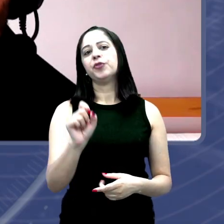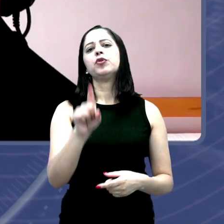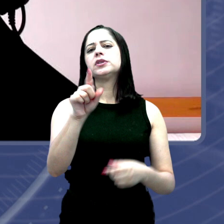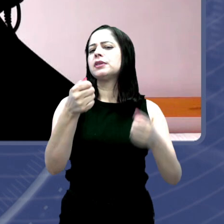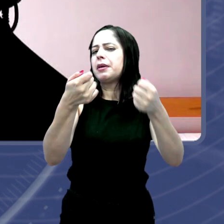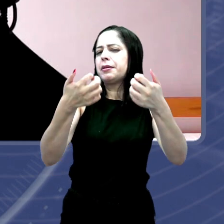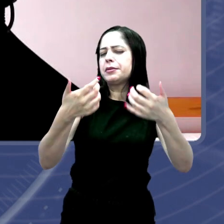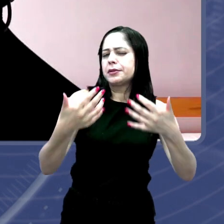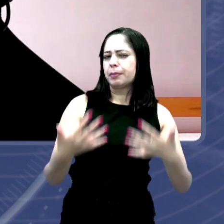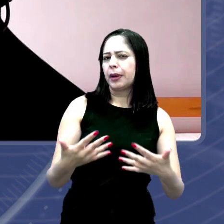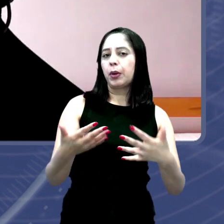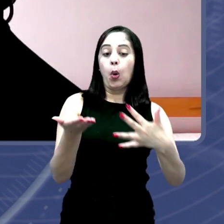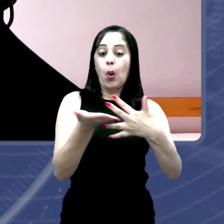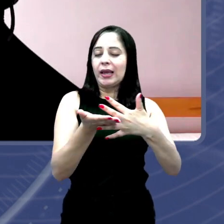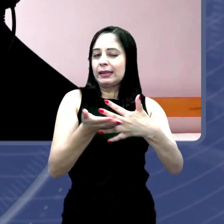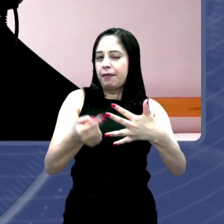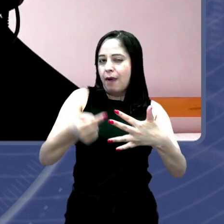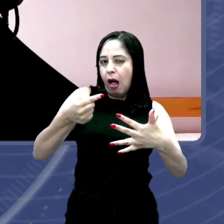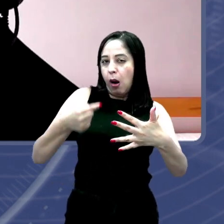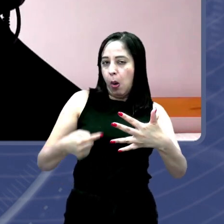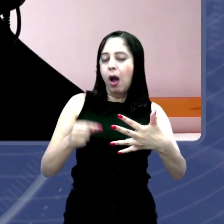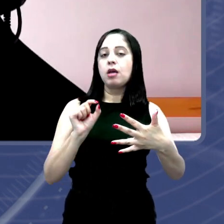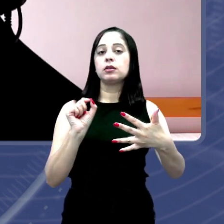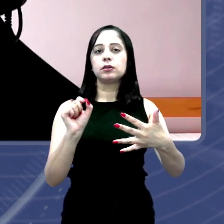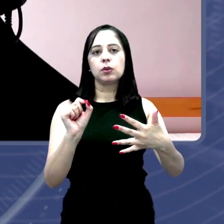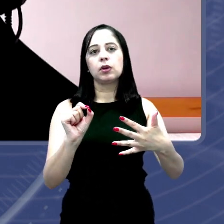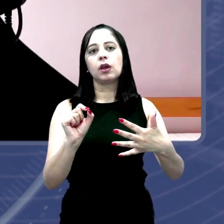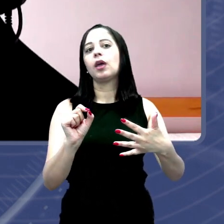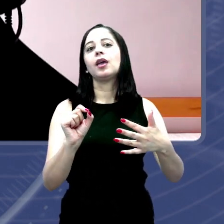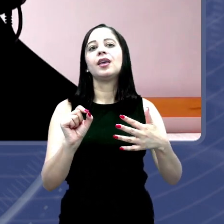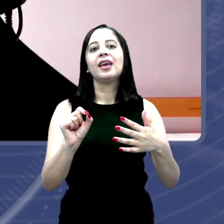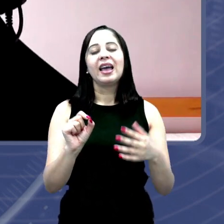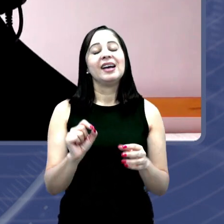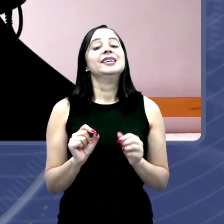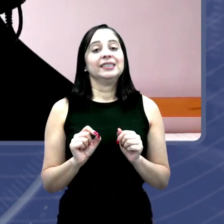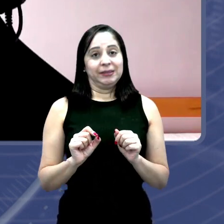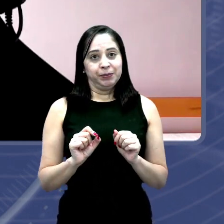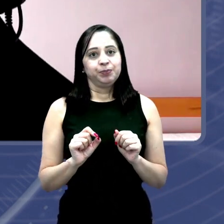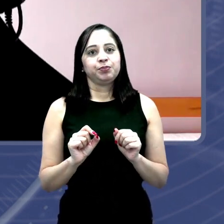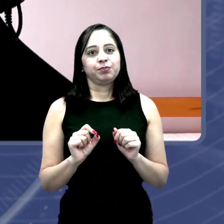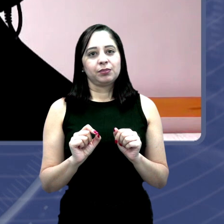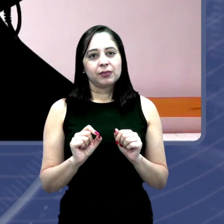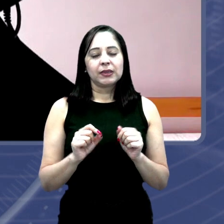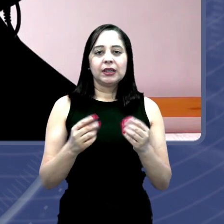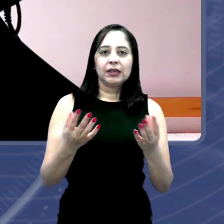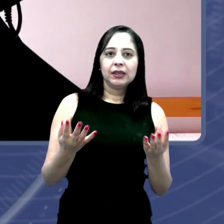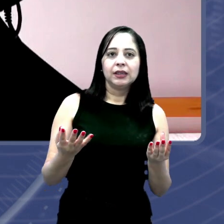primeiro bloco, antes da gente ir para o intervalo, né? Que a gente falou que muitos